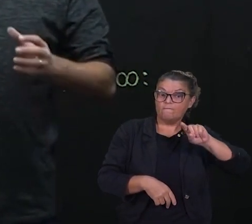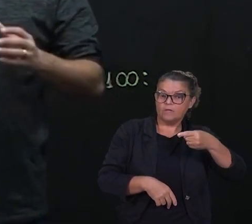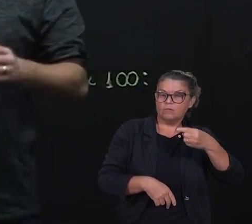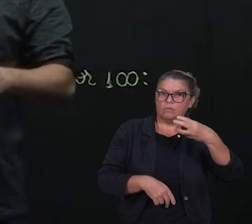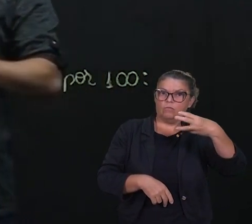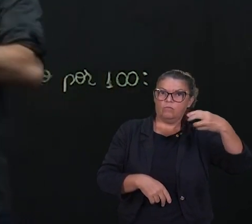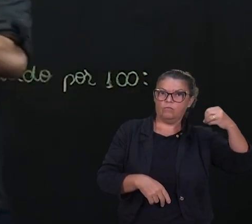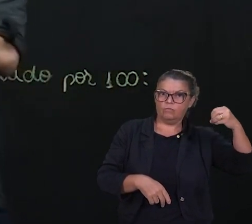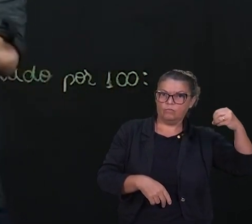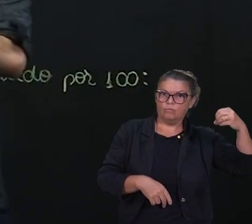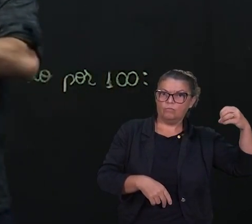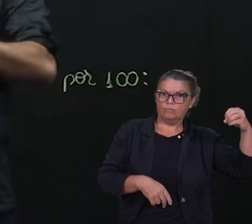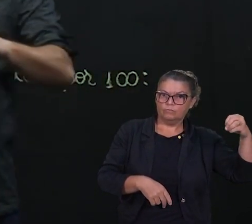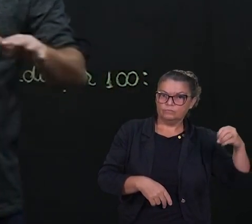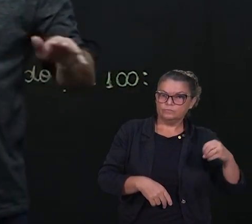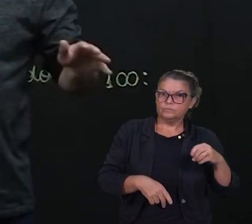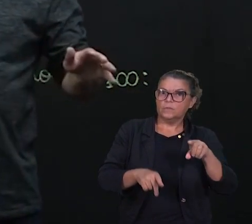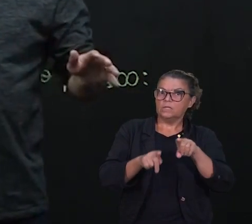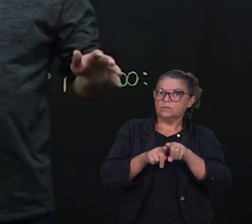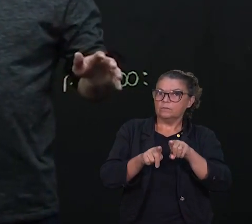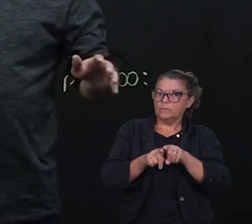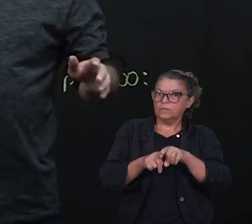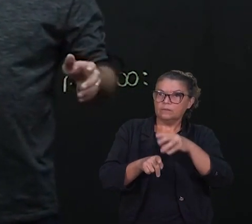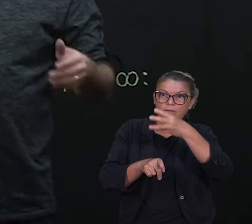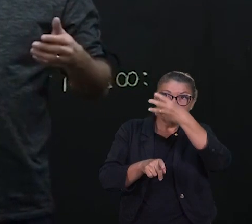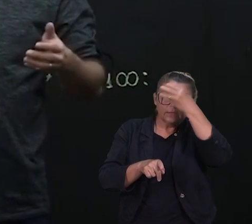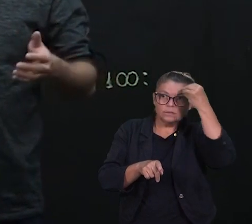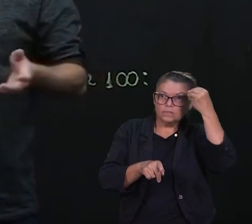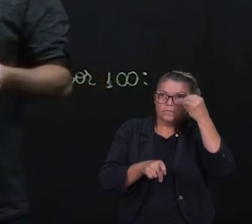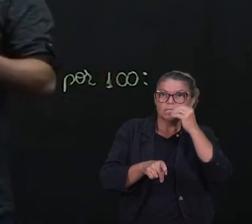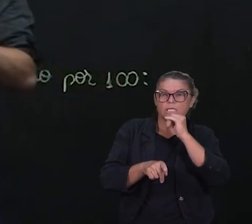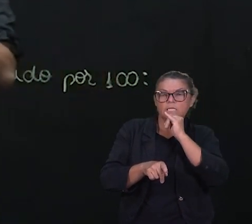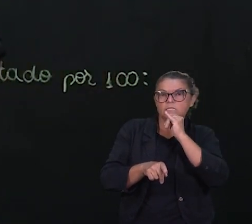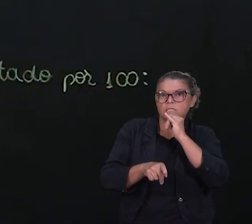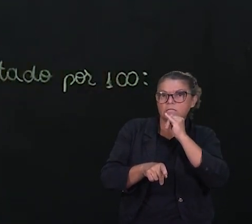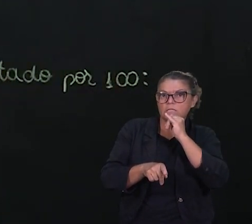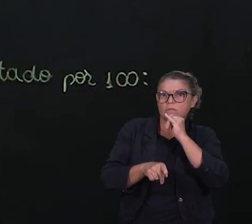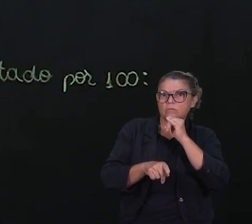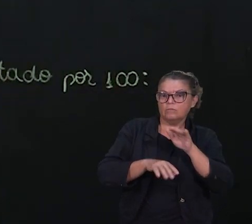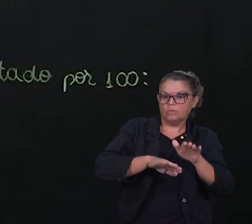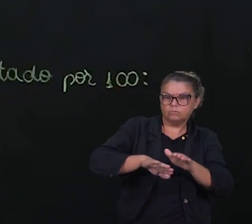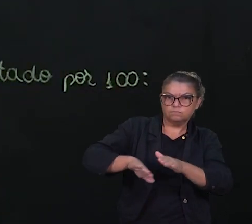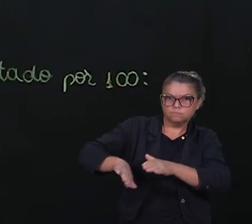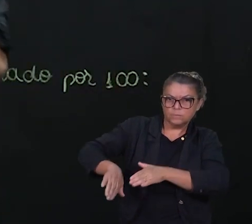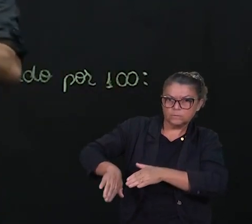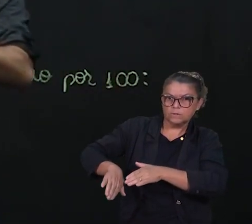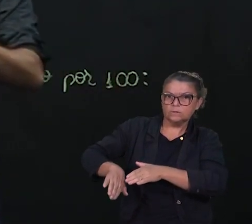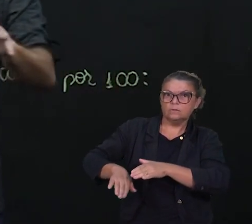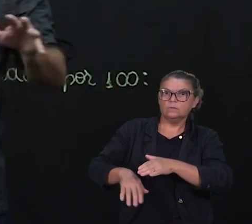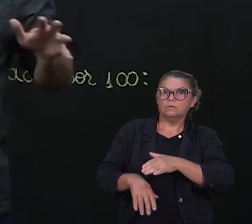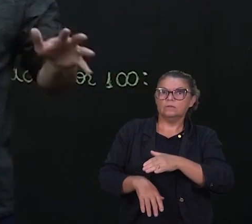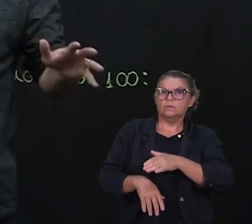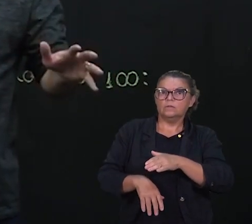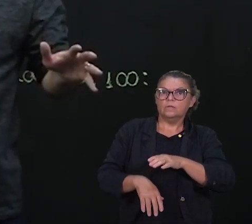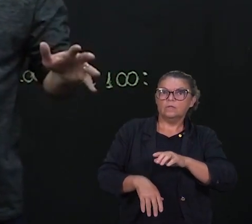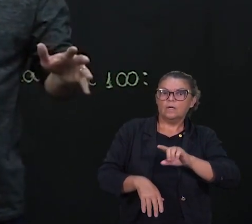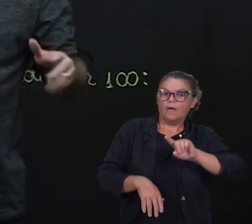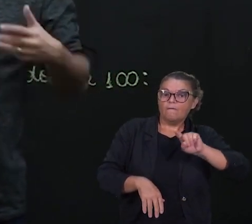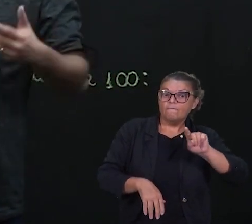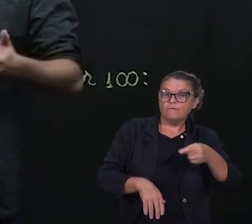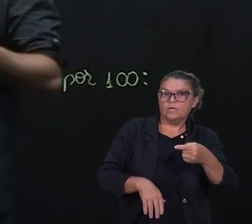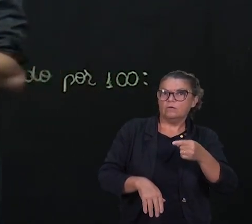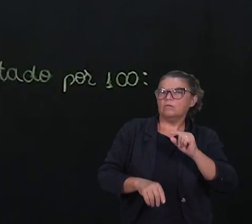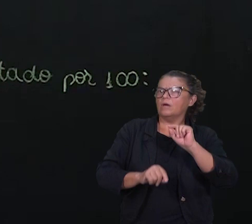nós podemos com isso esquecer a parte decimal. Ou seja, nós podemos com isso esquecer a